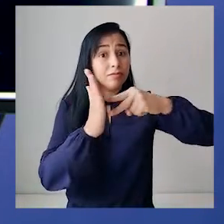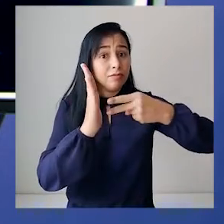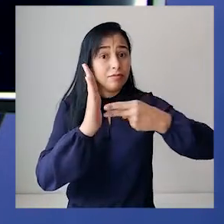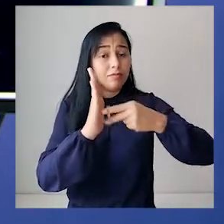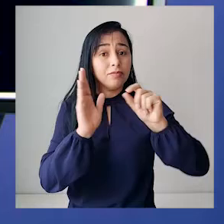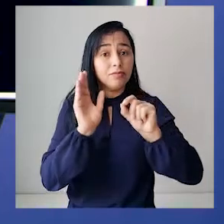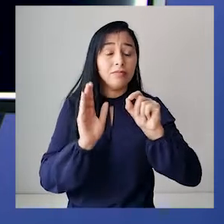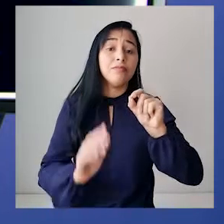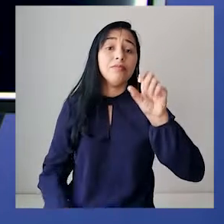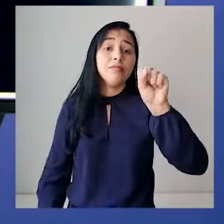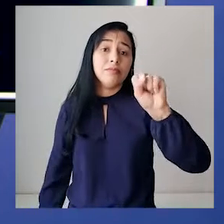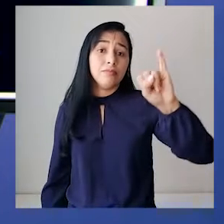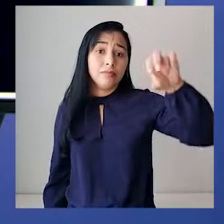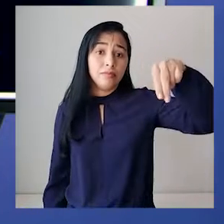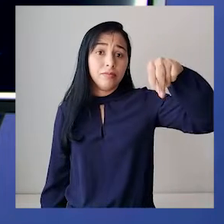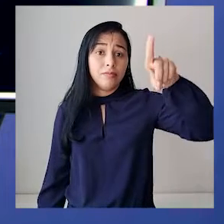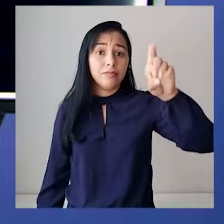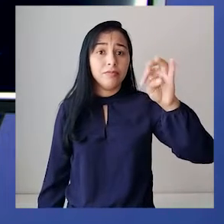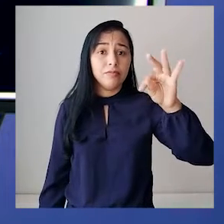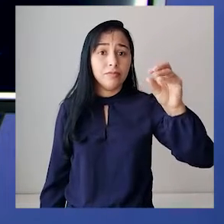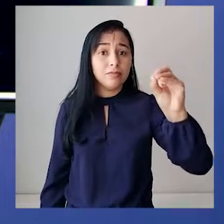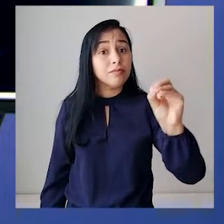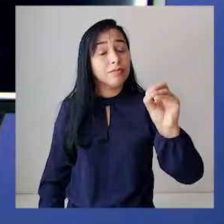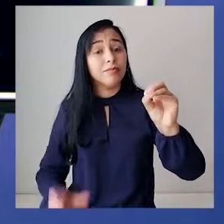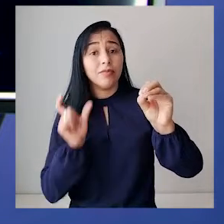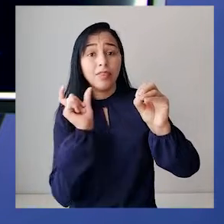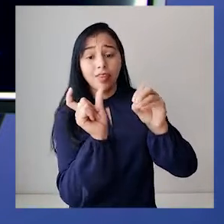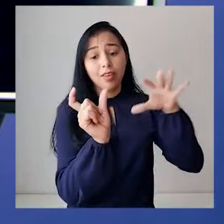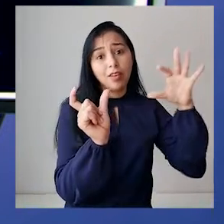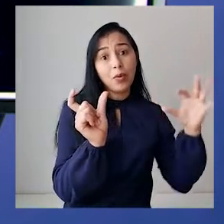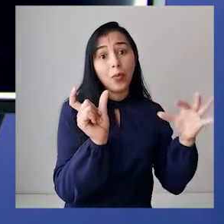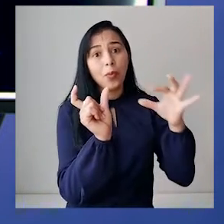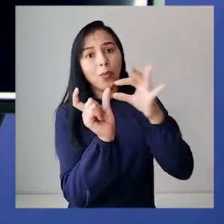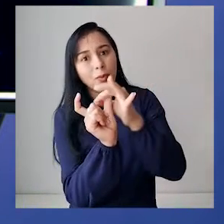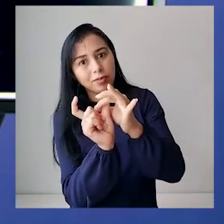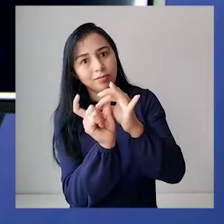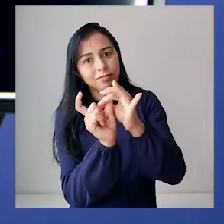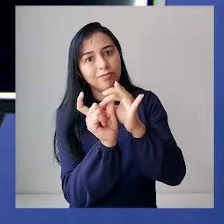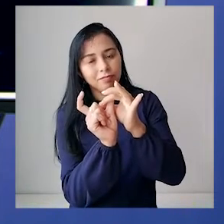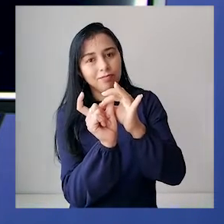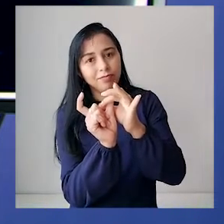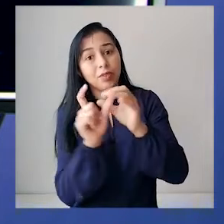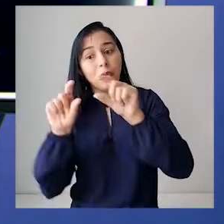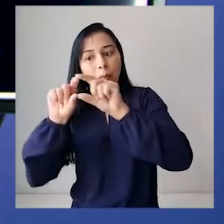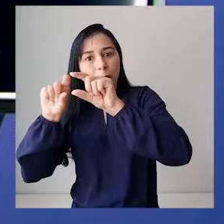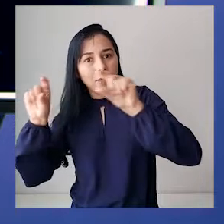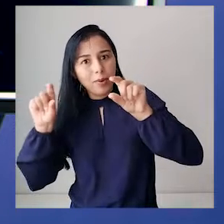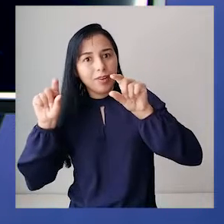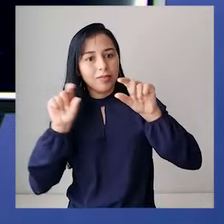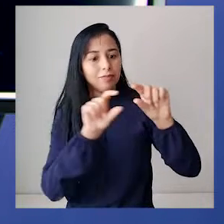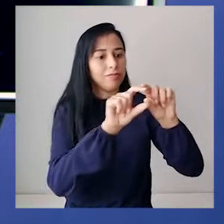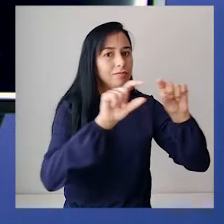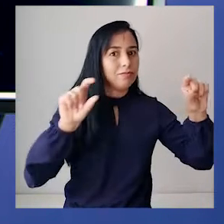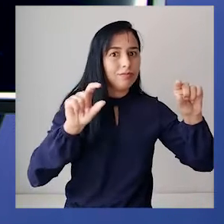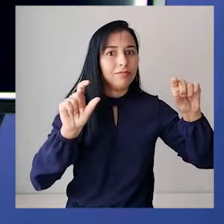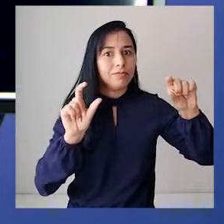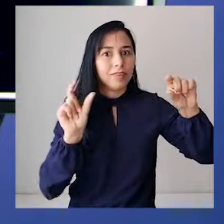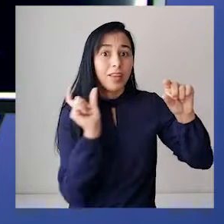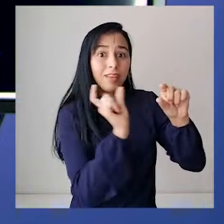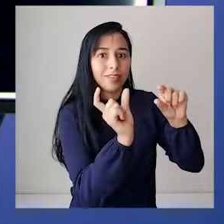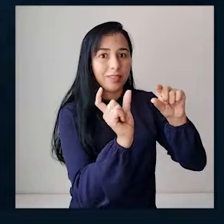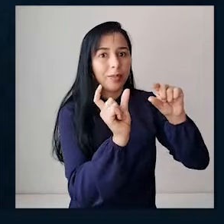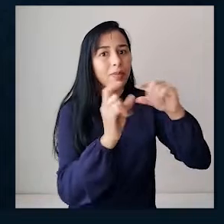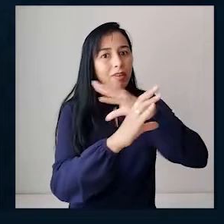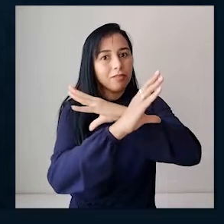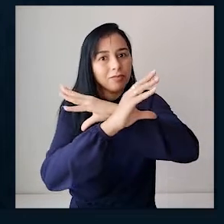palavra síndeto, e síndeto significa conectivo. Uma oração coordenada